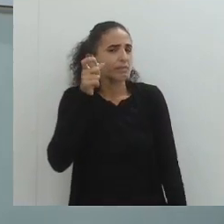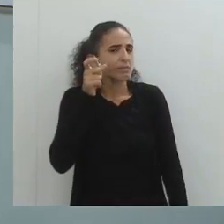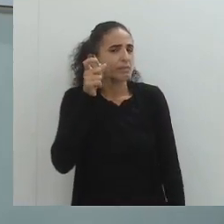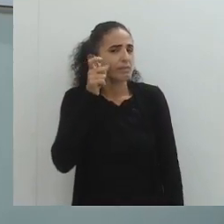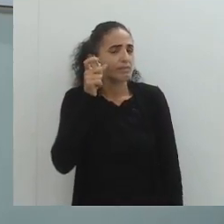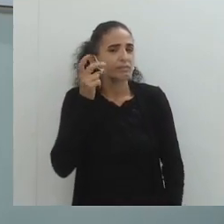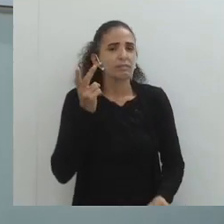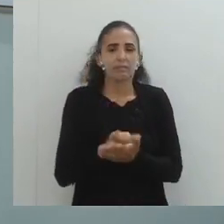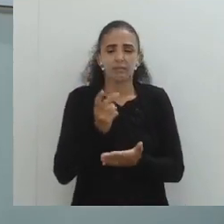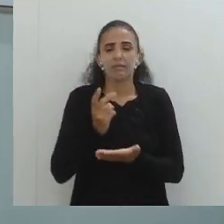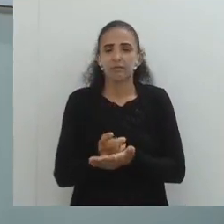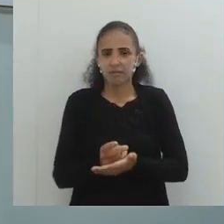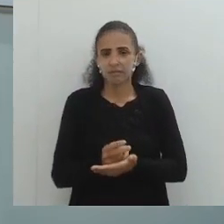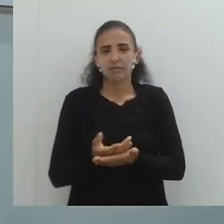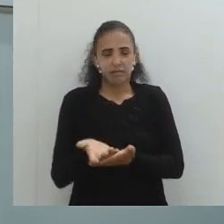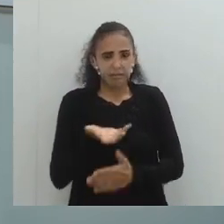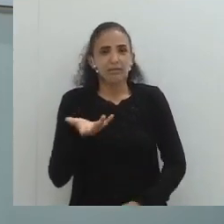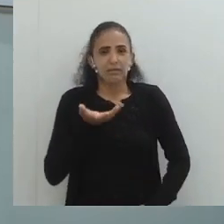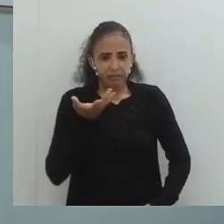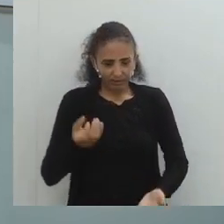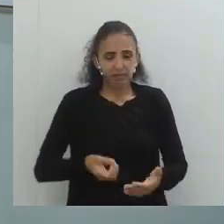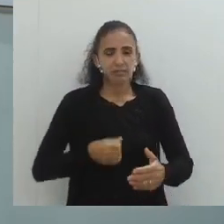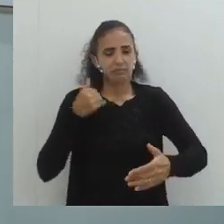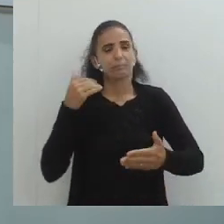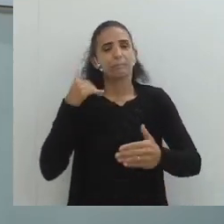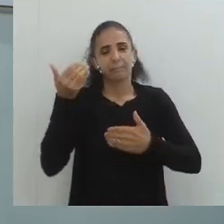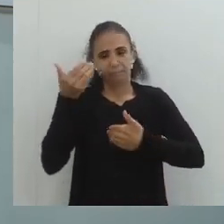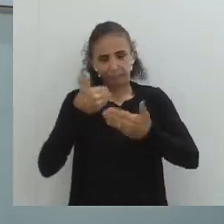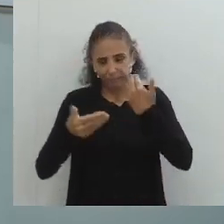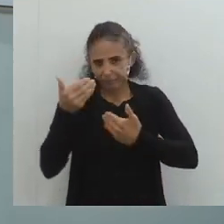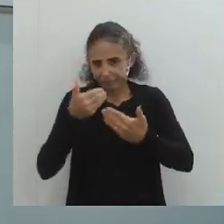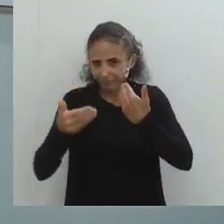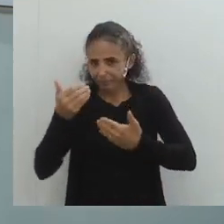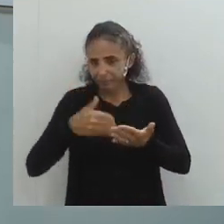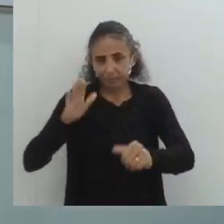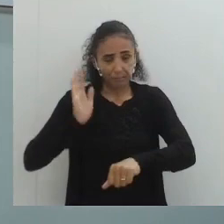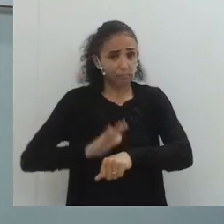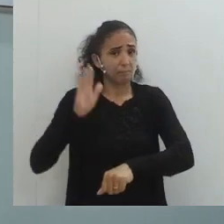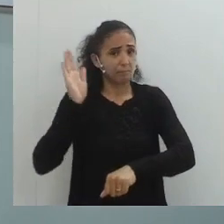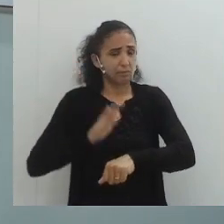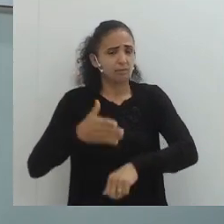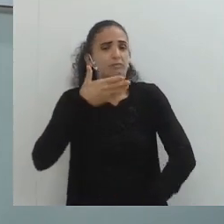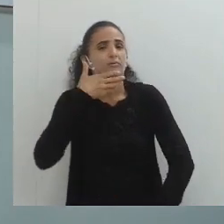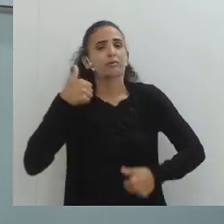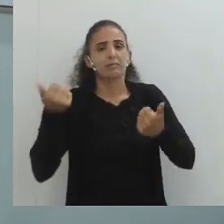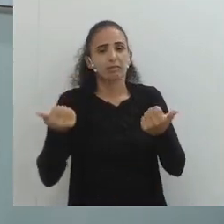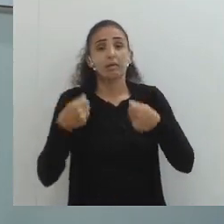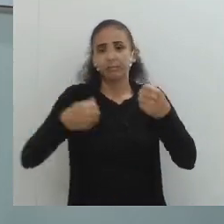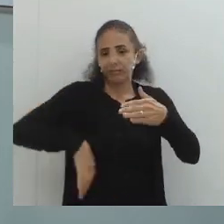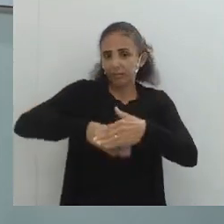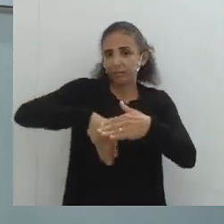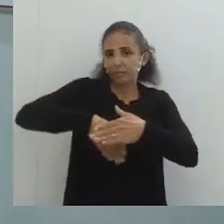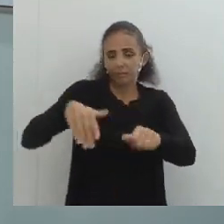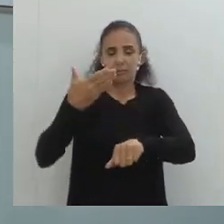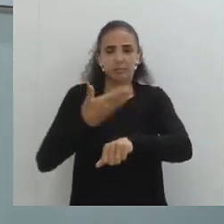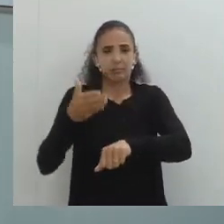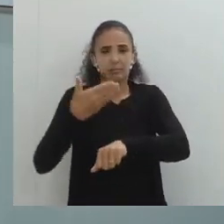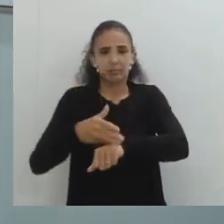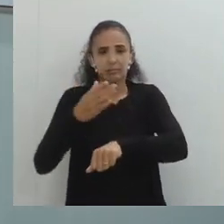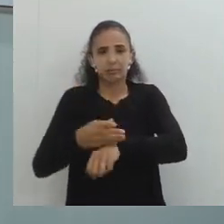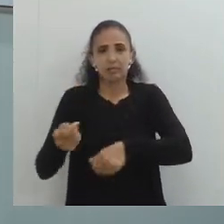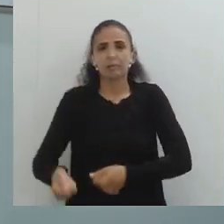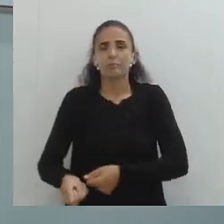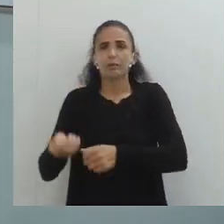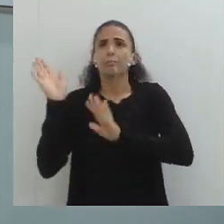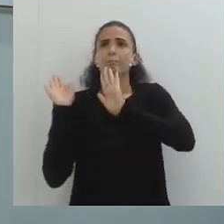começa, poxa, eu vou jogar mais para eu melhorar. Então, poxa, eu preciso jogar futebol, preciso treinar vôlei, então preciso